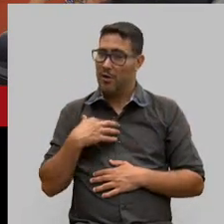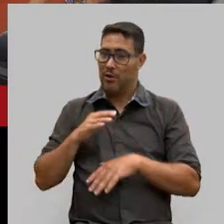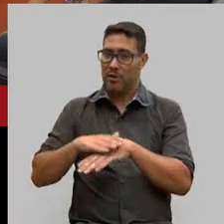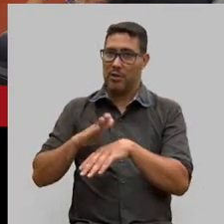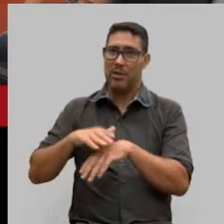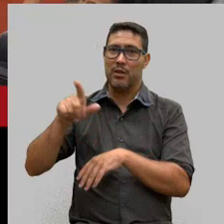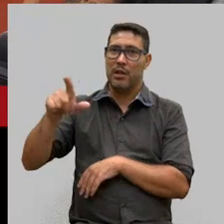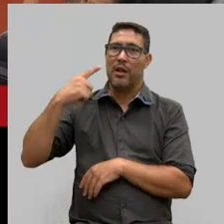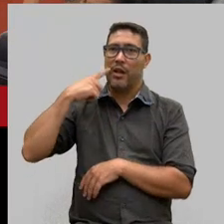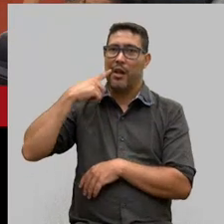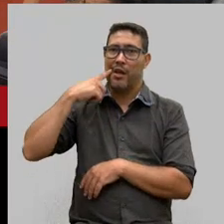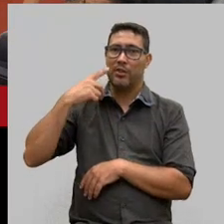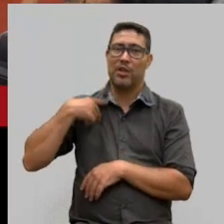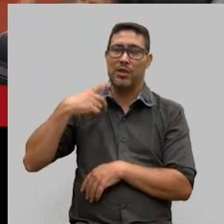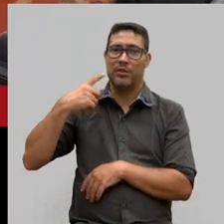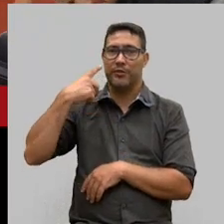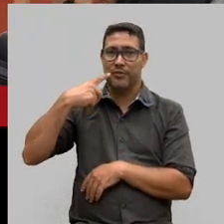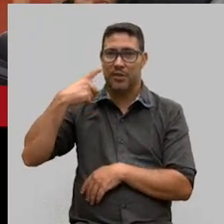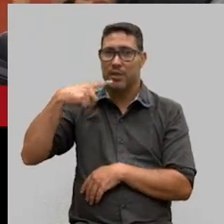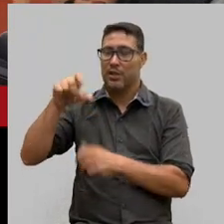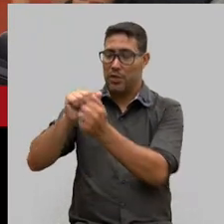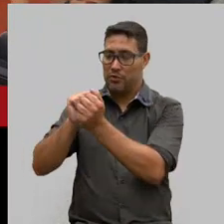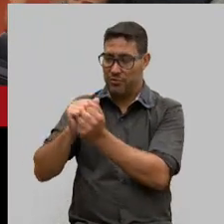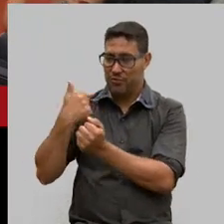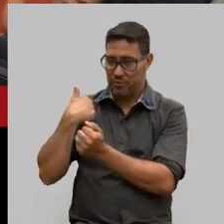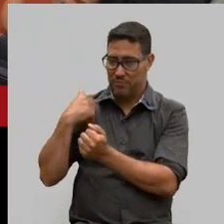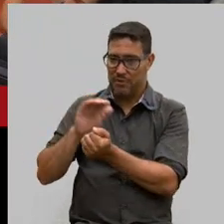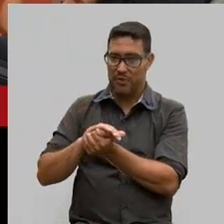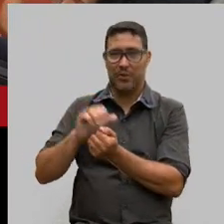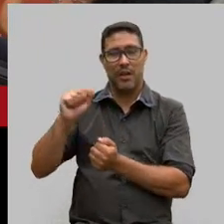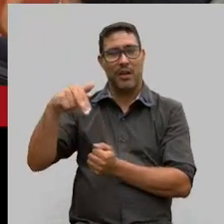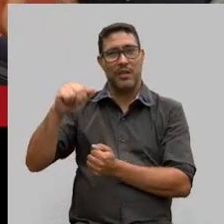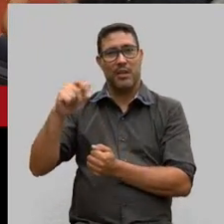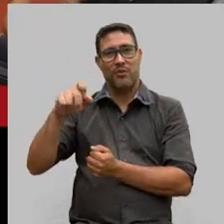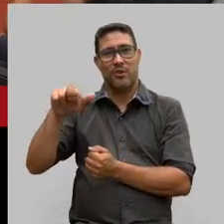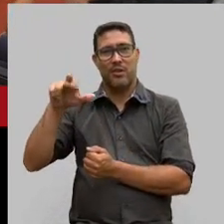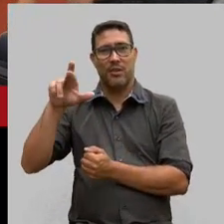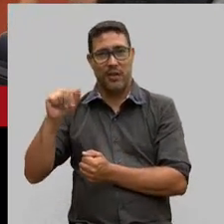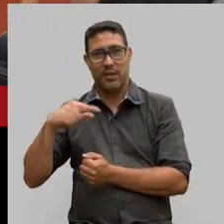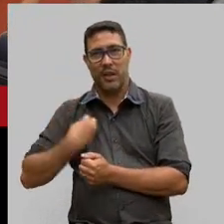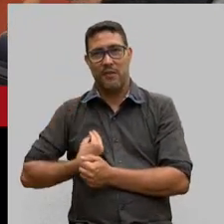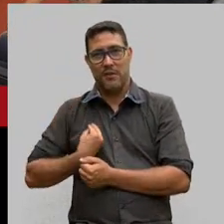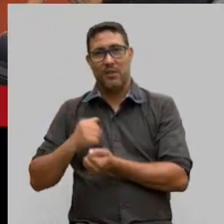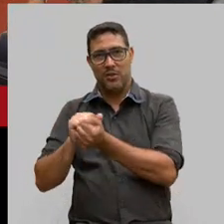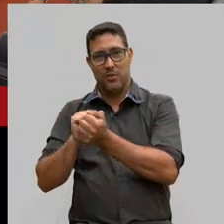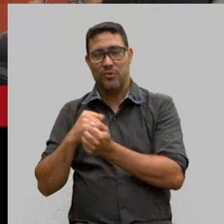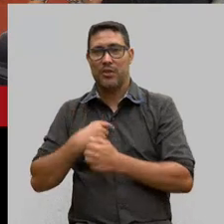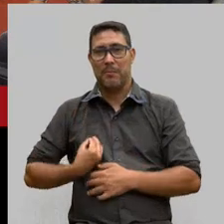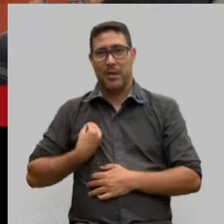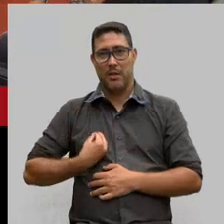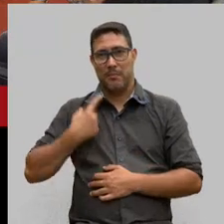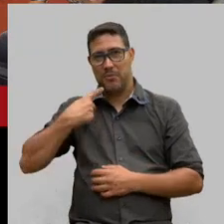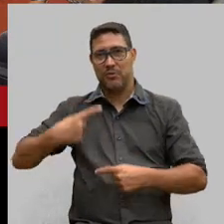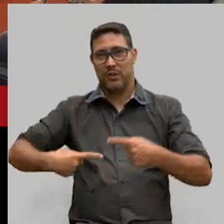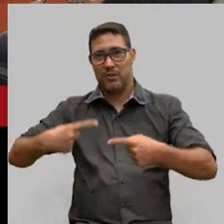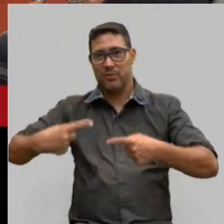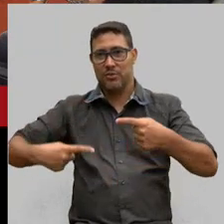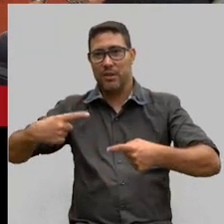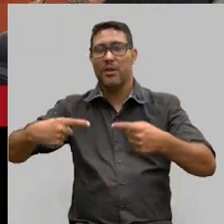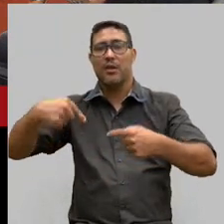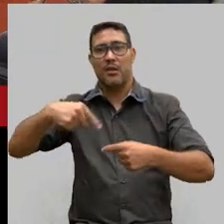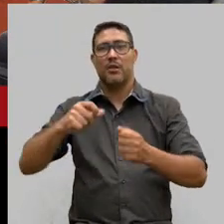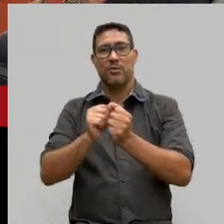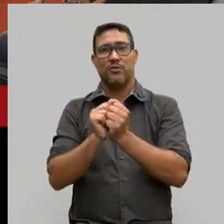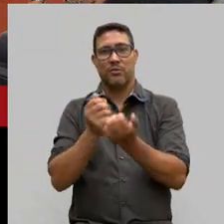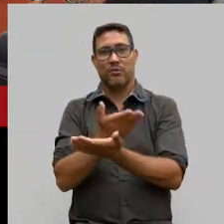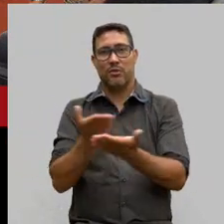faculdade da minha turma né estão aqui presente participando dessa audiência junto com a gente Obrigado willam